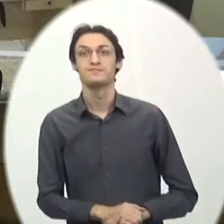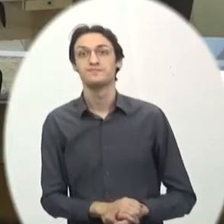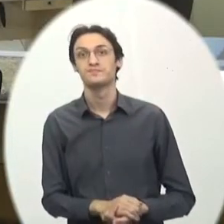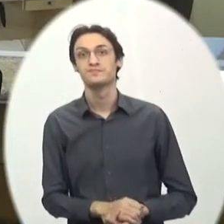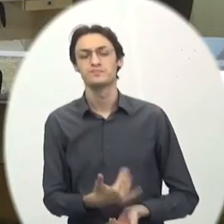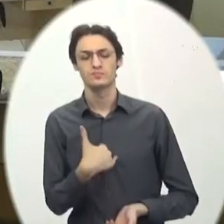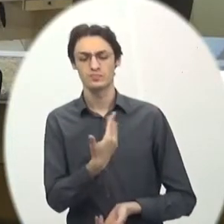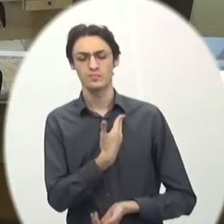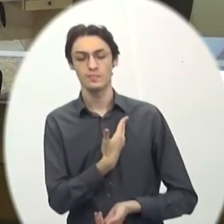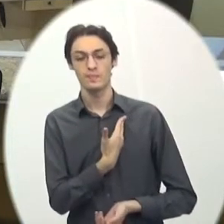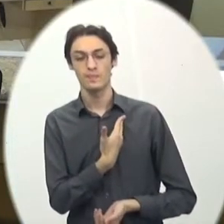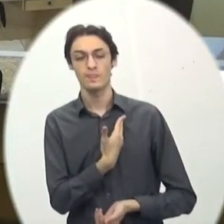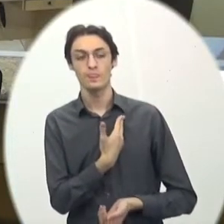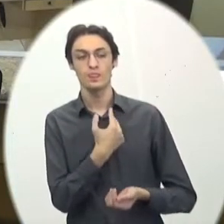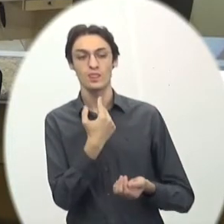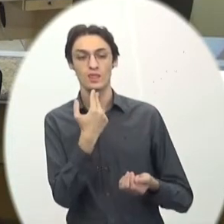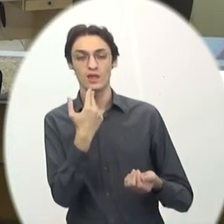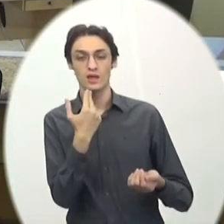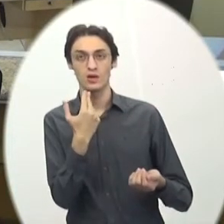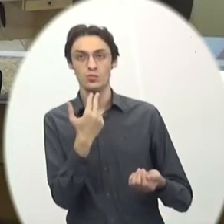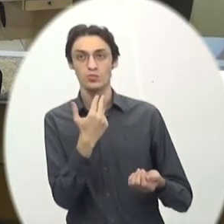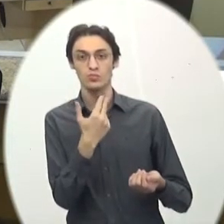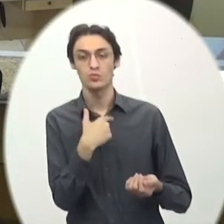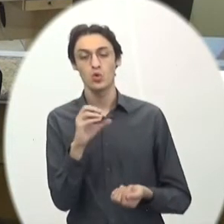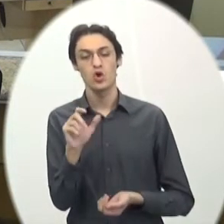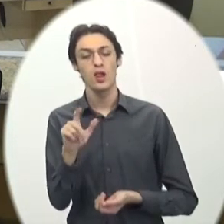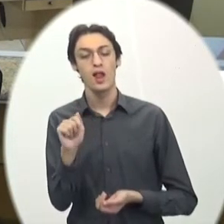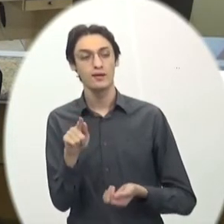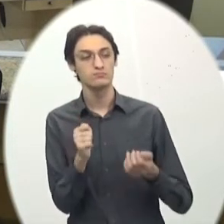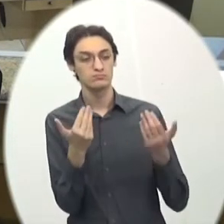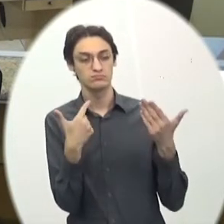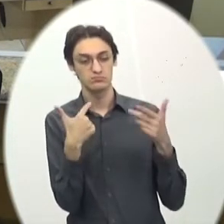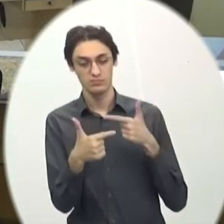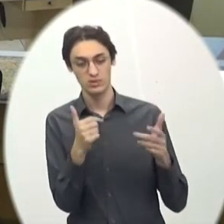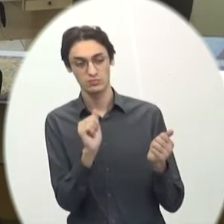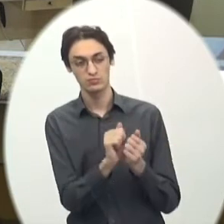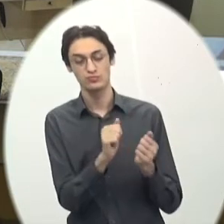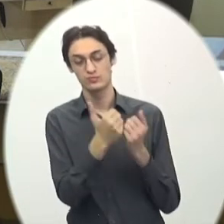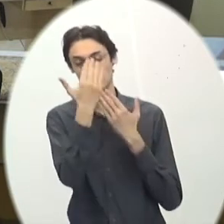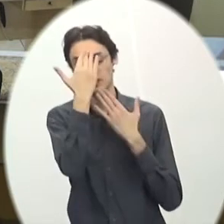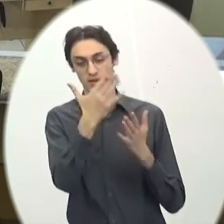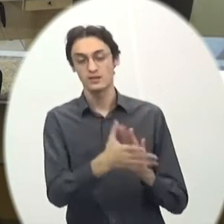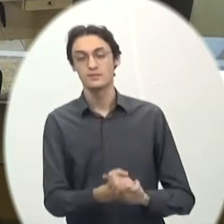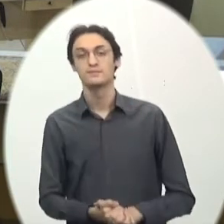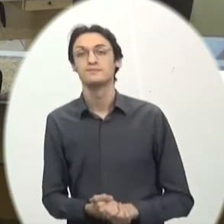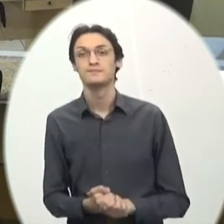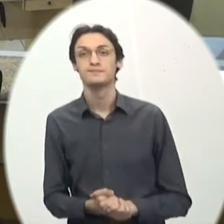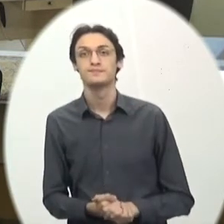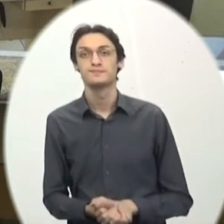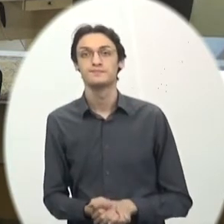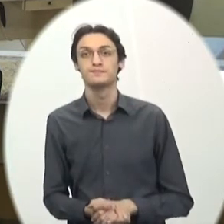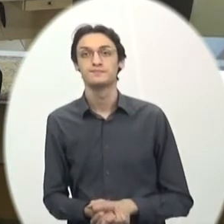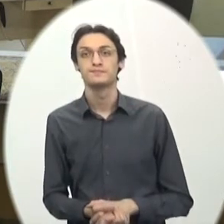senhor, e ele faz esse plantão. Trabalha em momentos, a hora que o senhor chama. Muito obrigado, doutor.